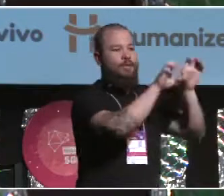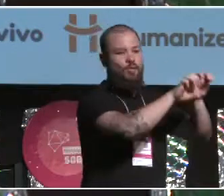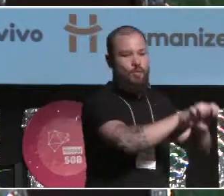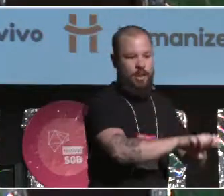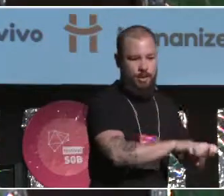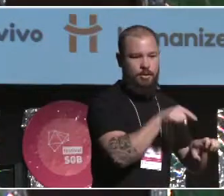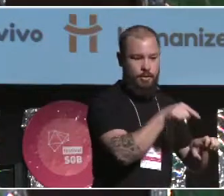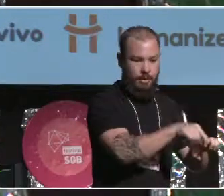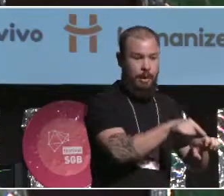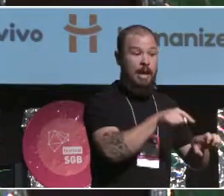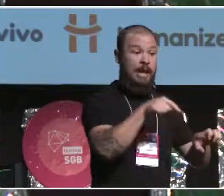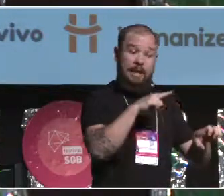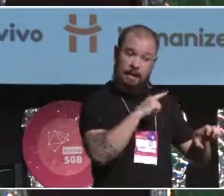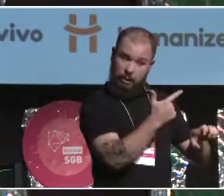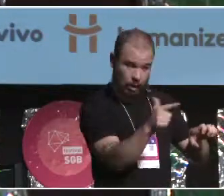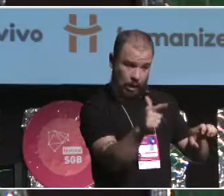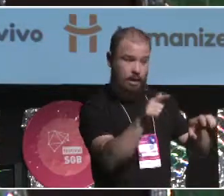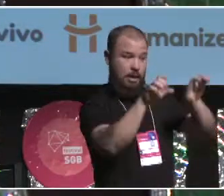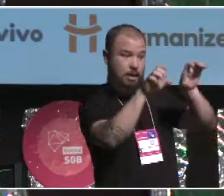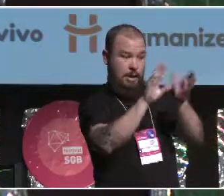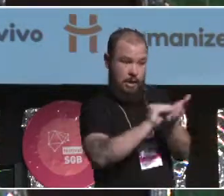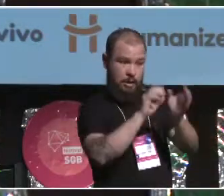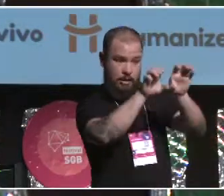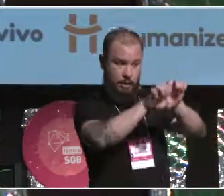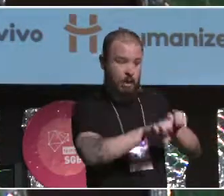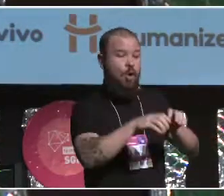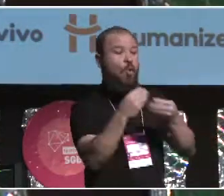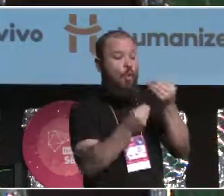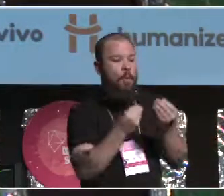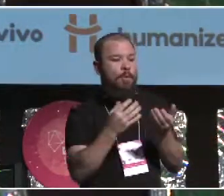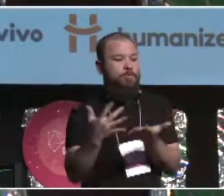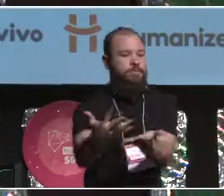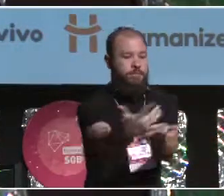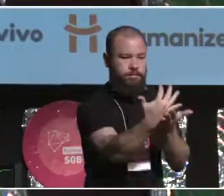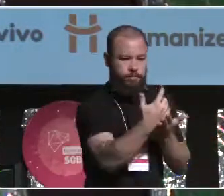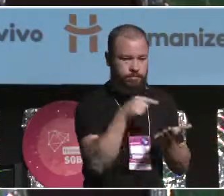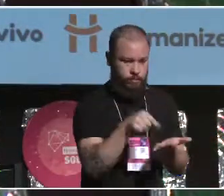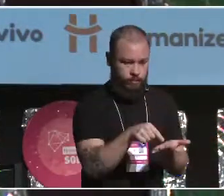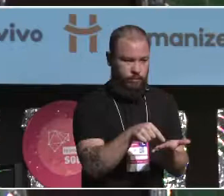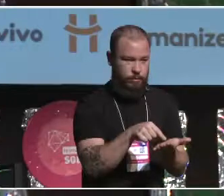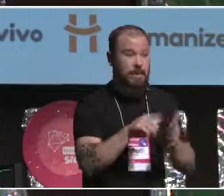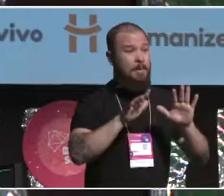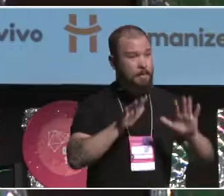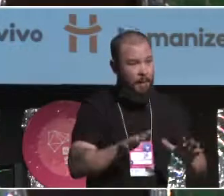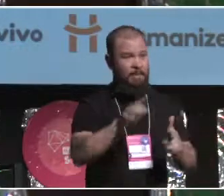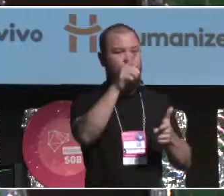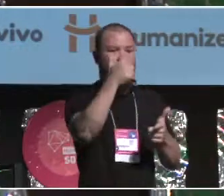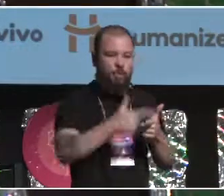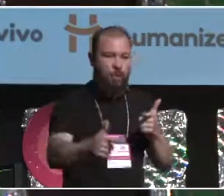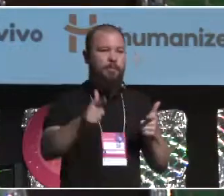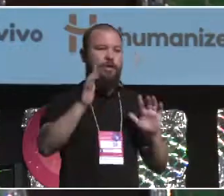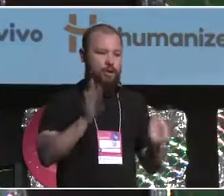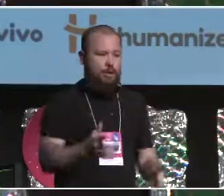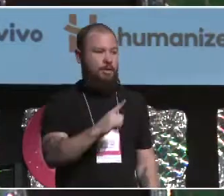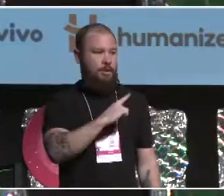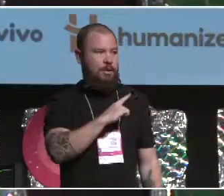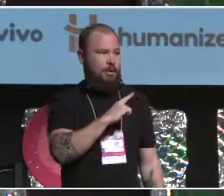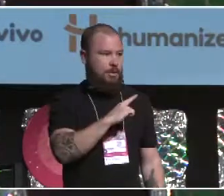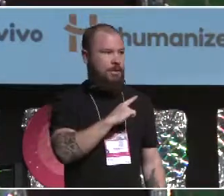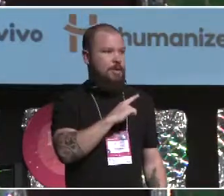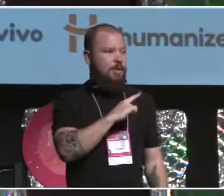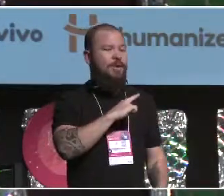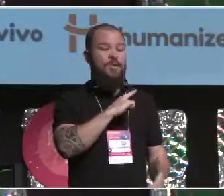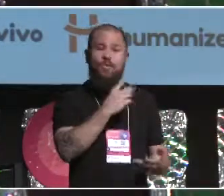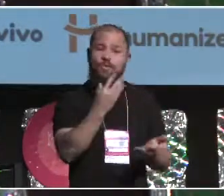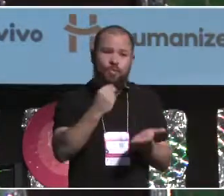a partir desses dados não estruturados, maneiras da gente capturar esses dados. O problema é que já existe, ou melhor, é uma grande oportunidade, já existe um